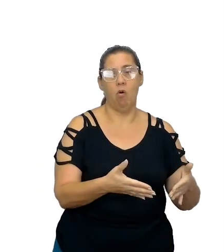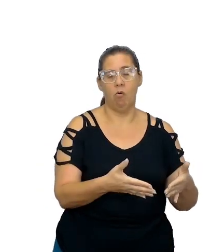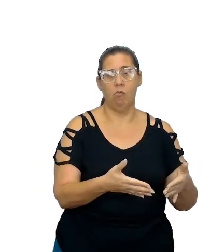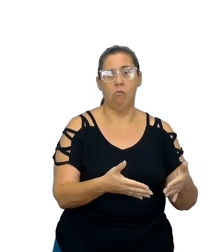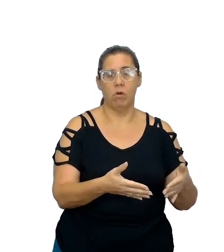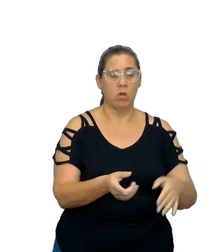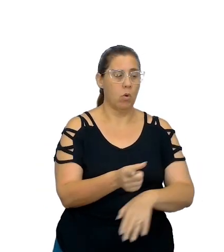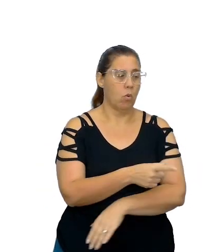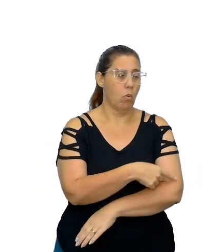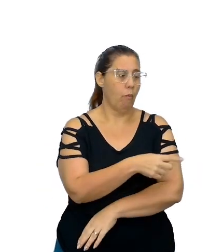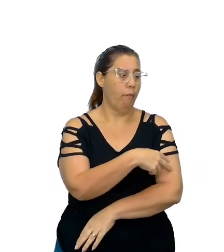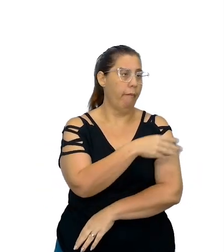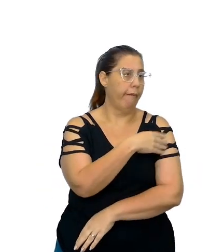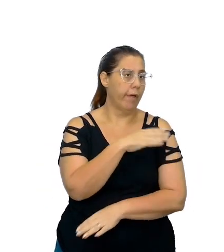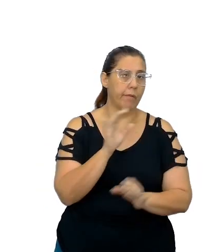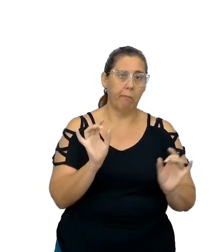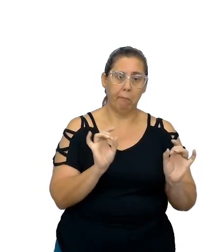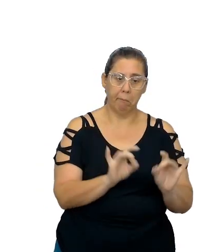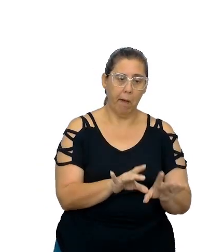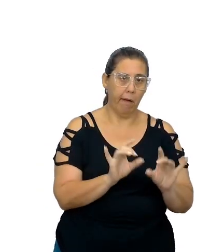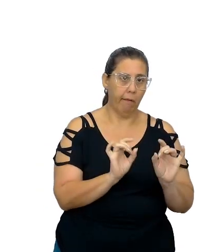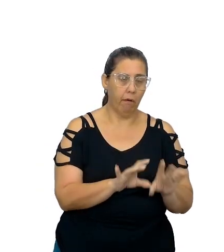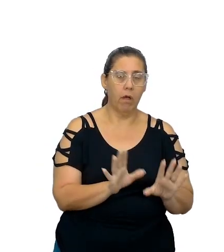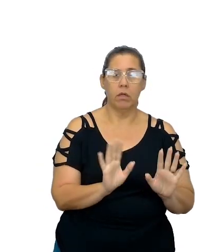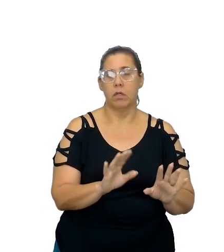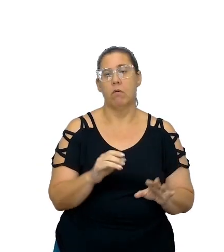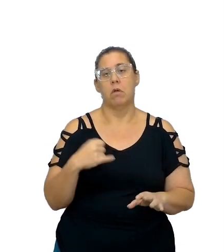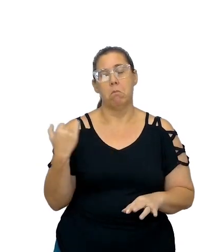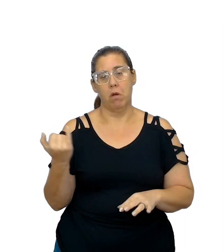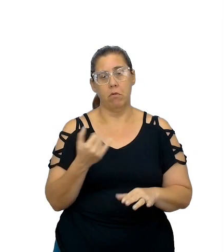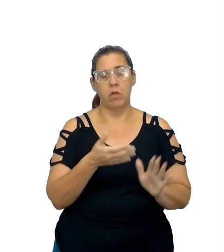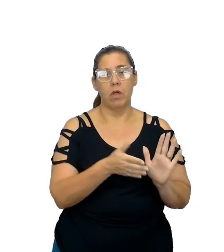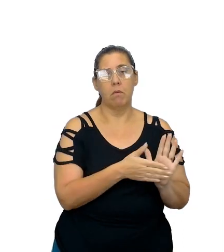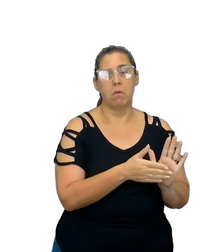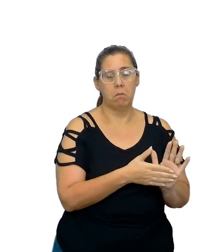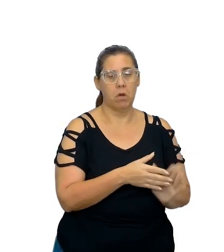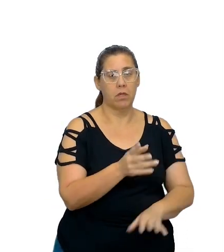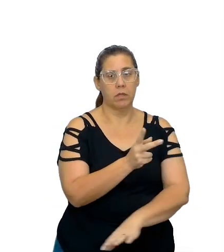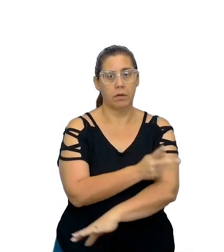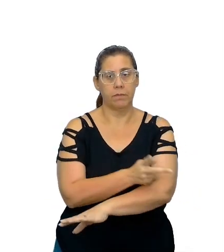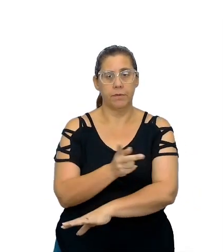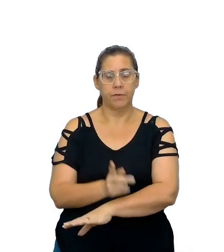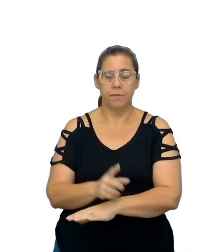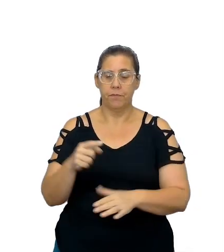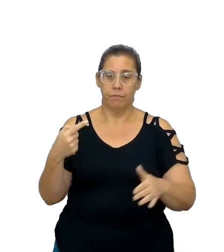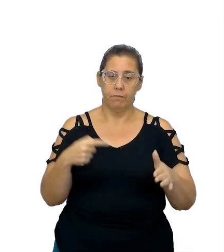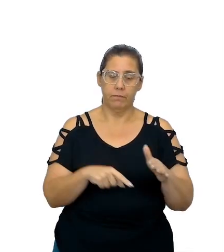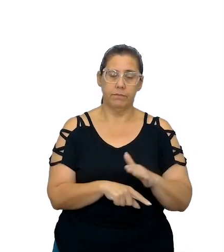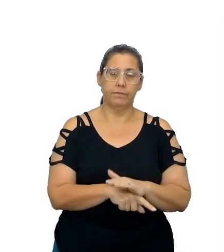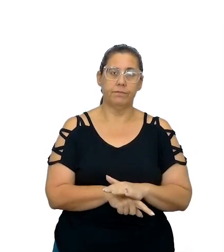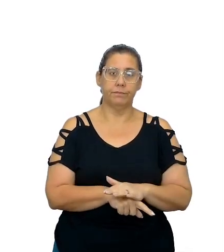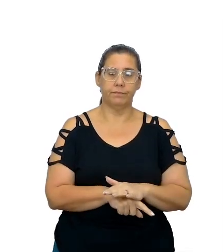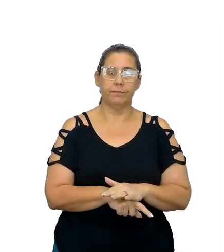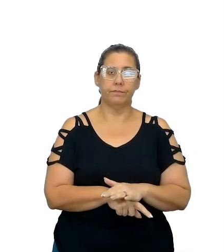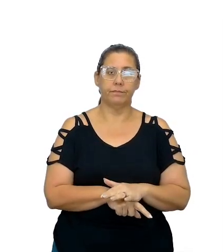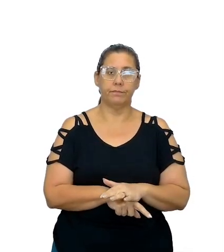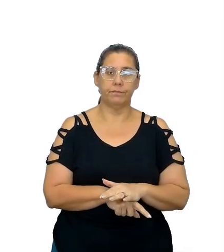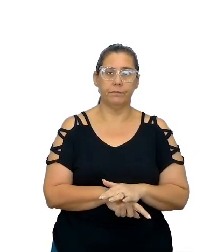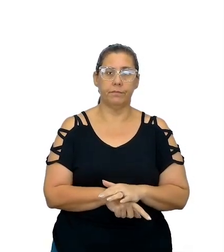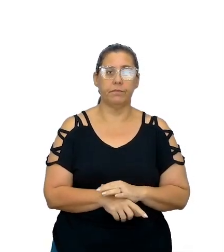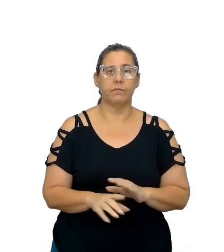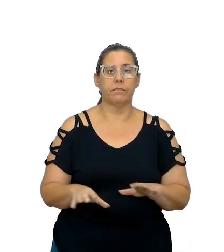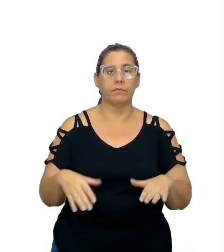série do ensino médio. O que vale é a proposta pedagógica e o aprofundamento nessa proposta.